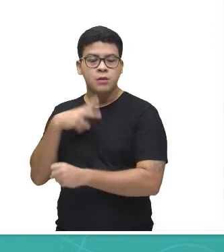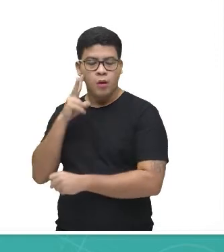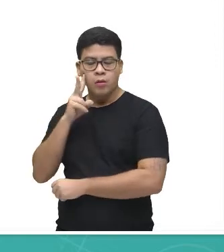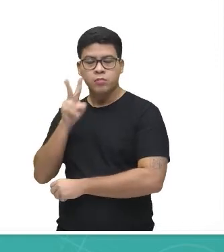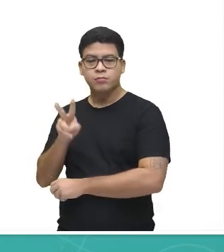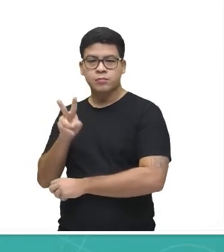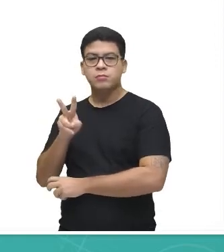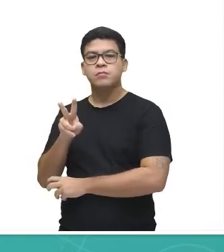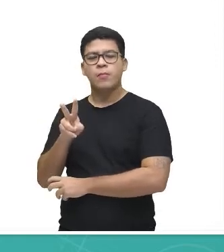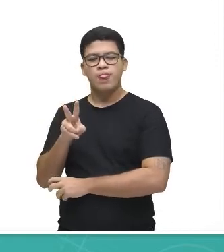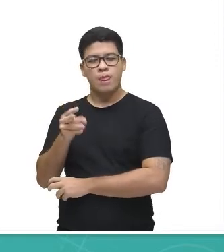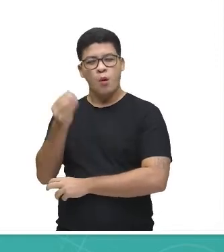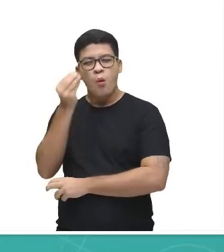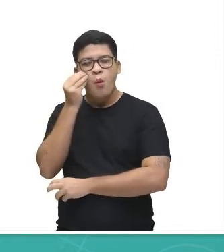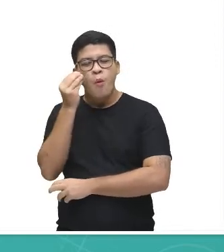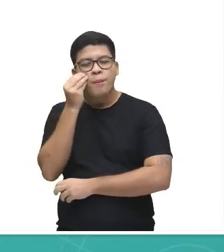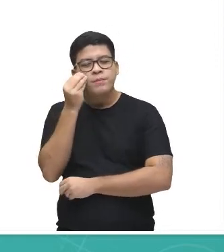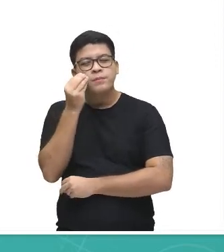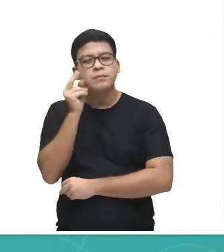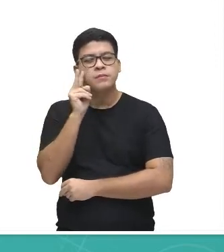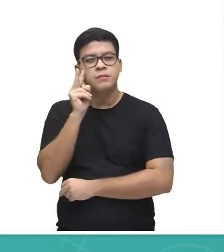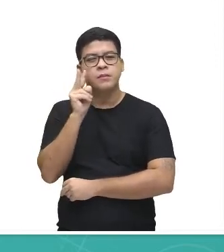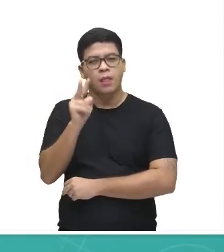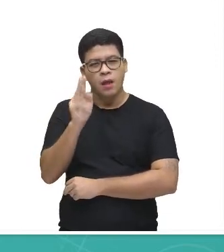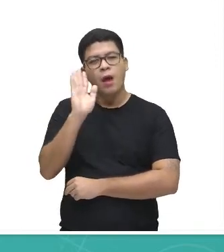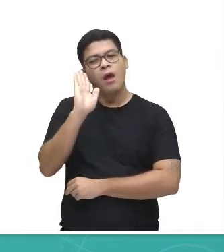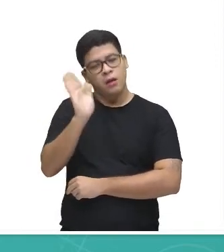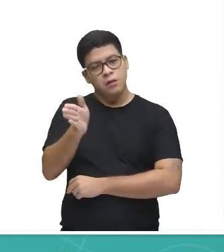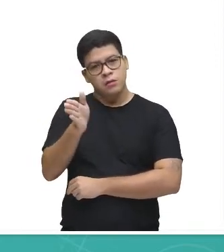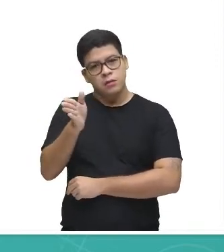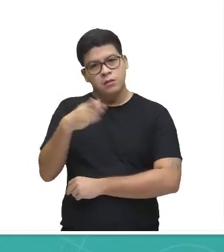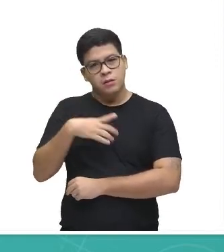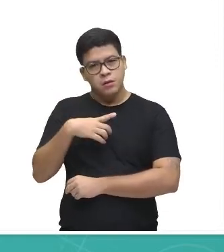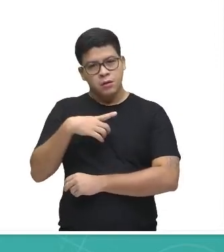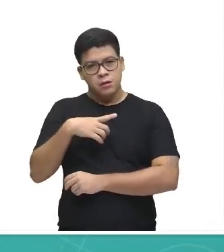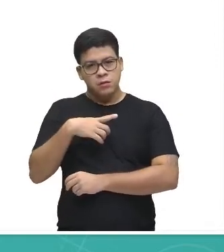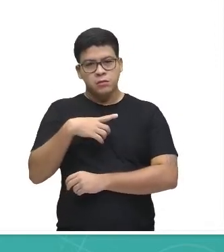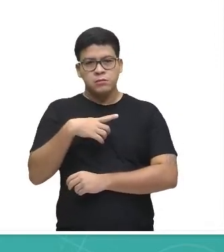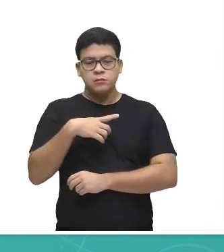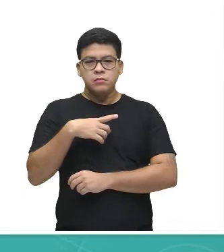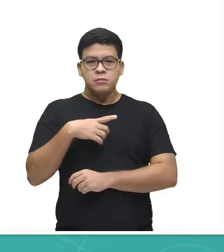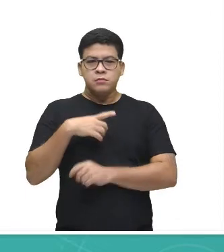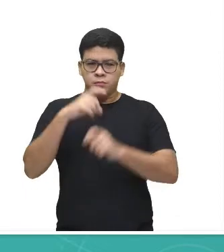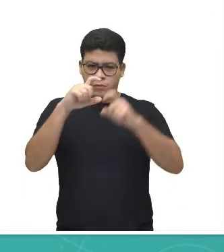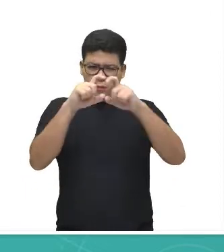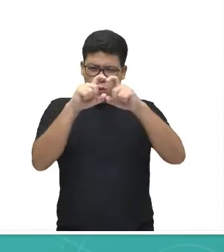observa o seguinte. Perceberam que eu deixei um espaço aqui, ó,